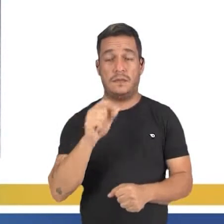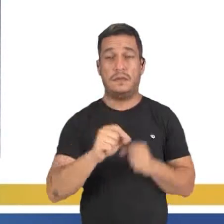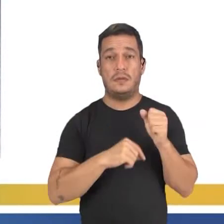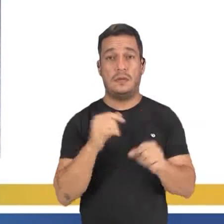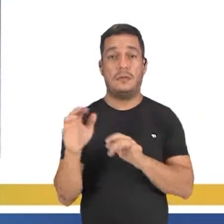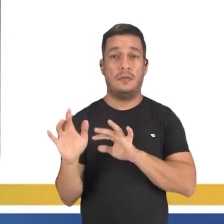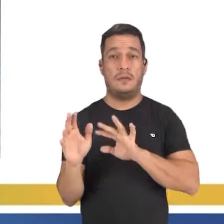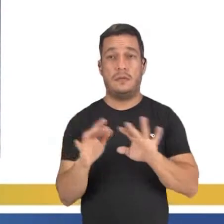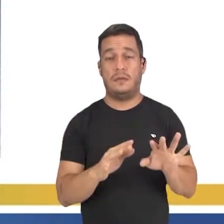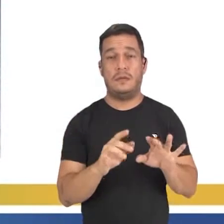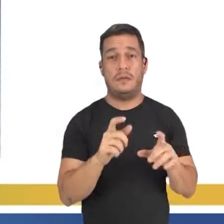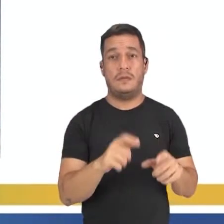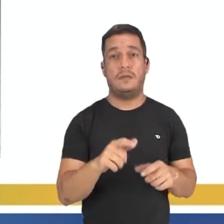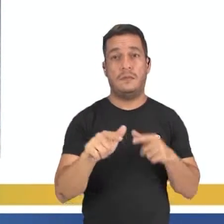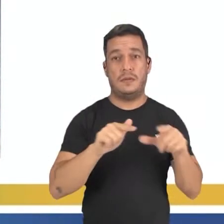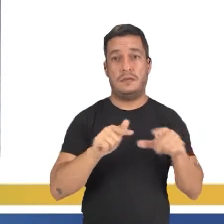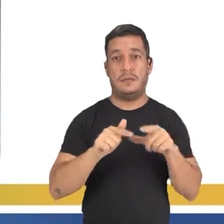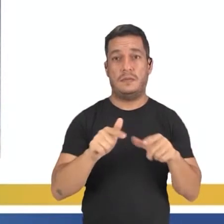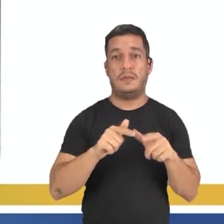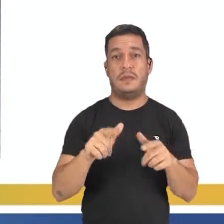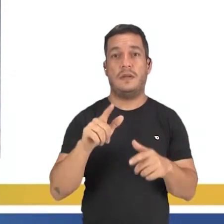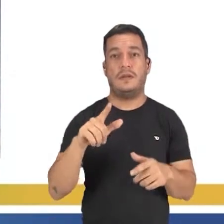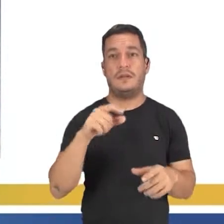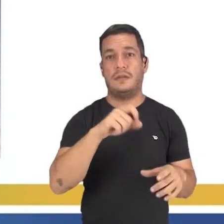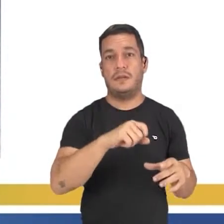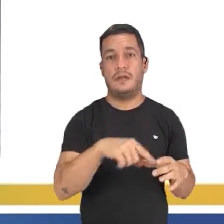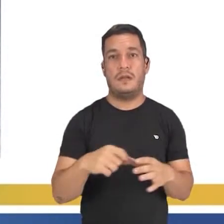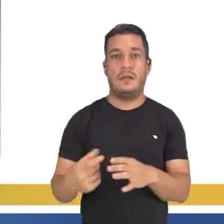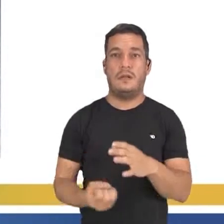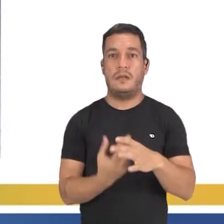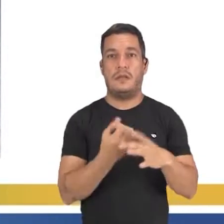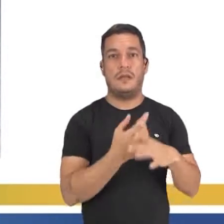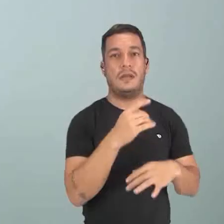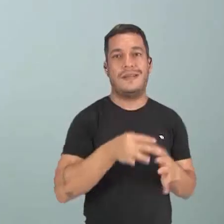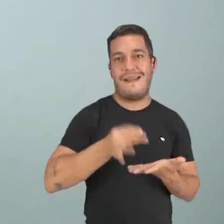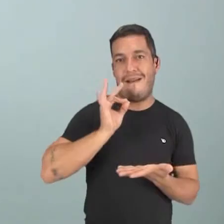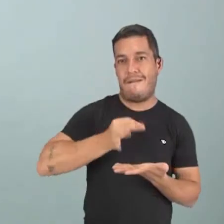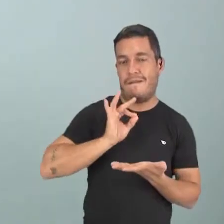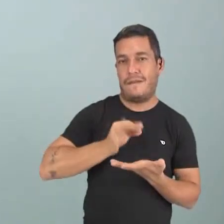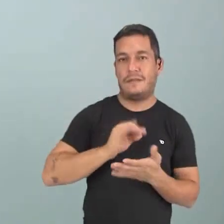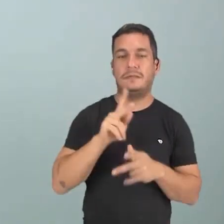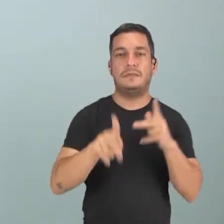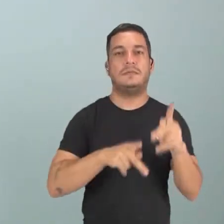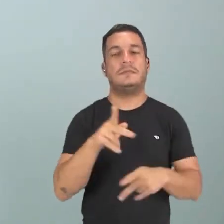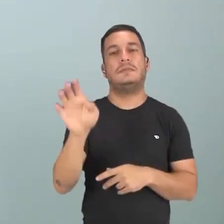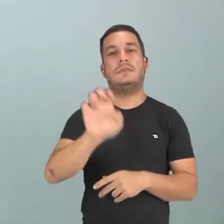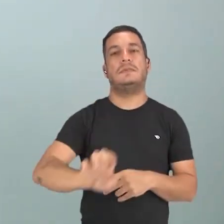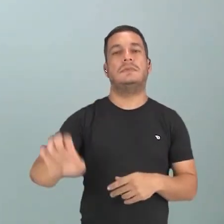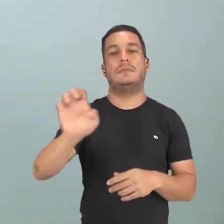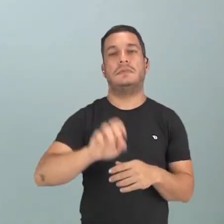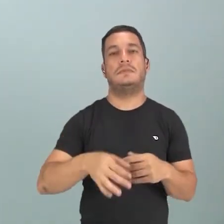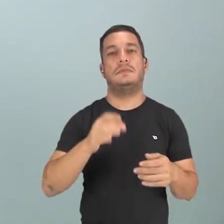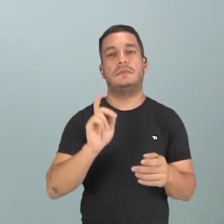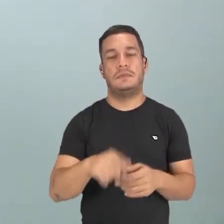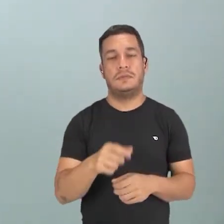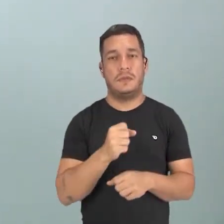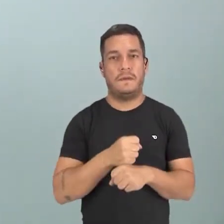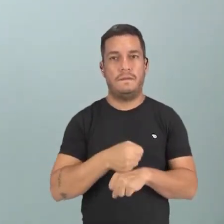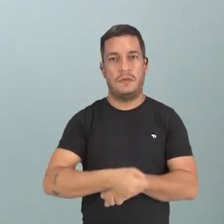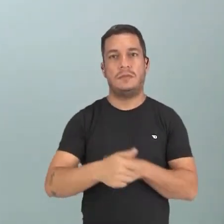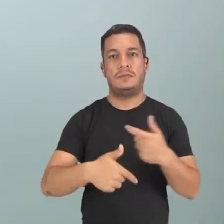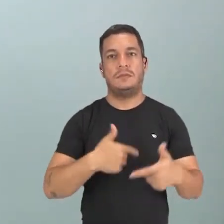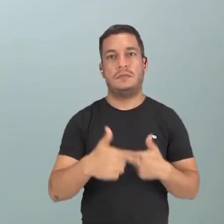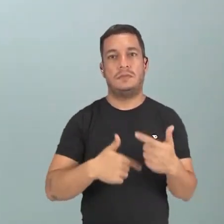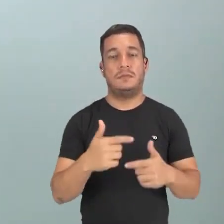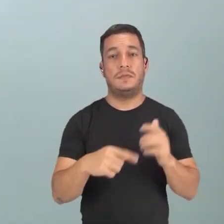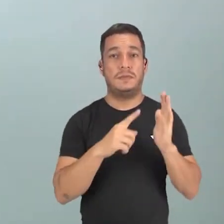pela imigração para o trabalho das lavouras cafeeiras com diversos povos europeus ou a força de